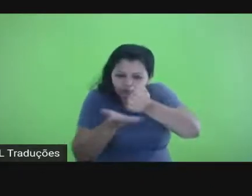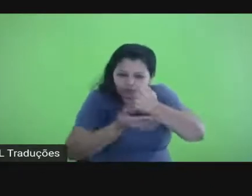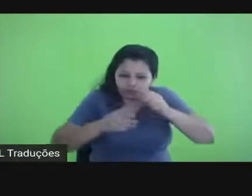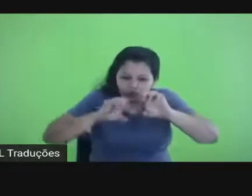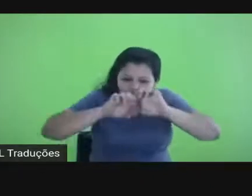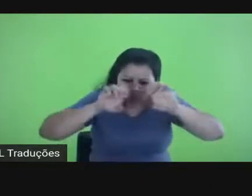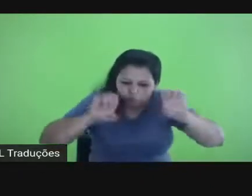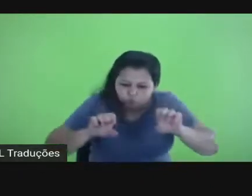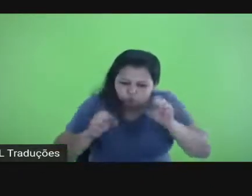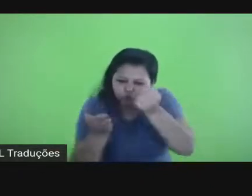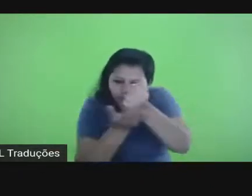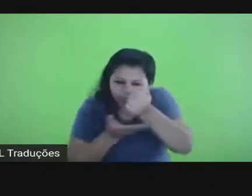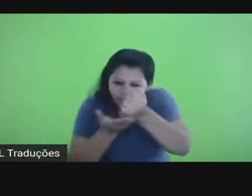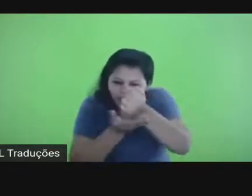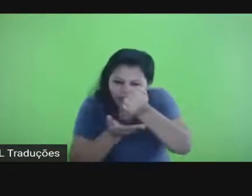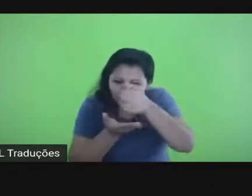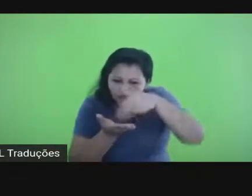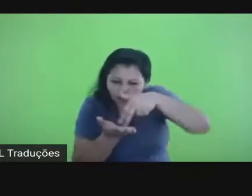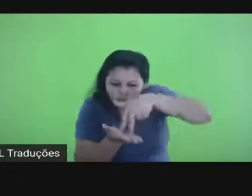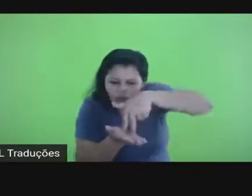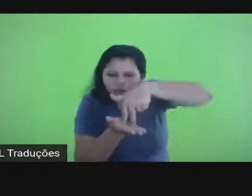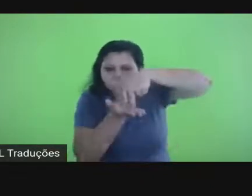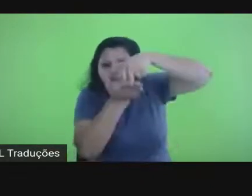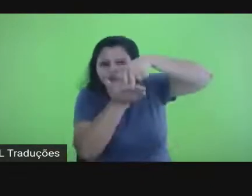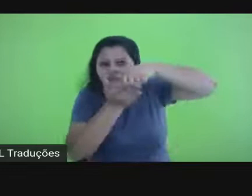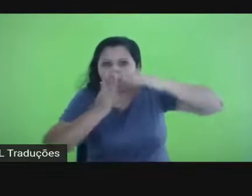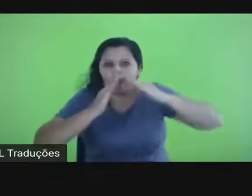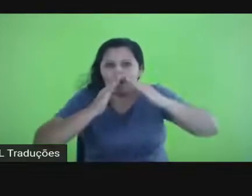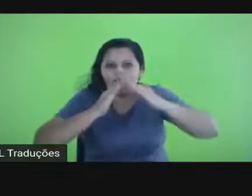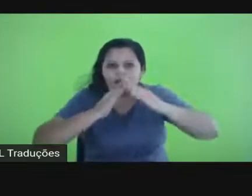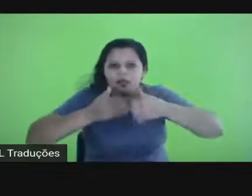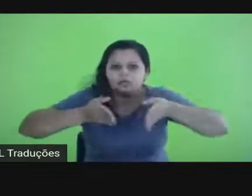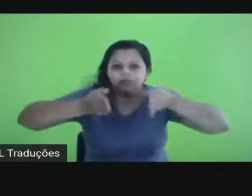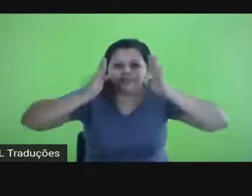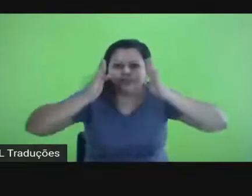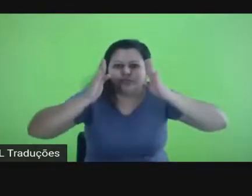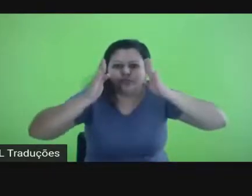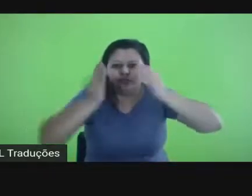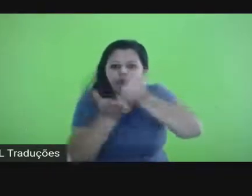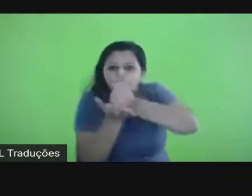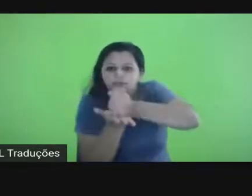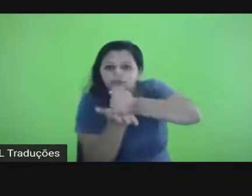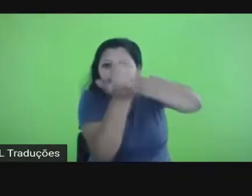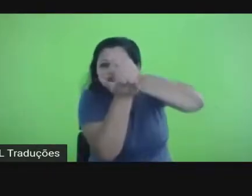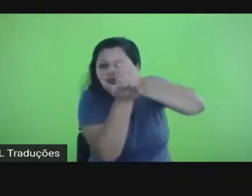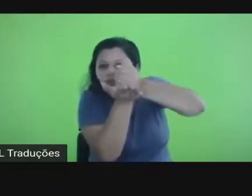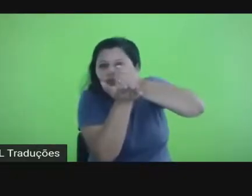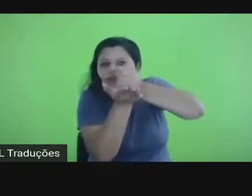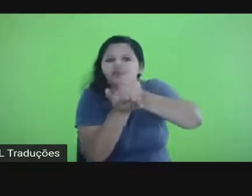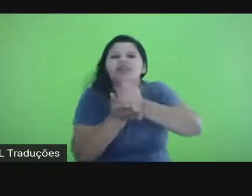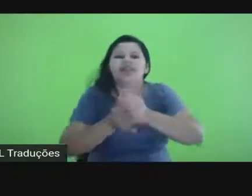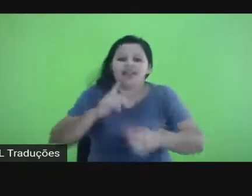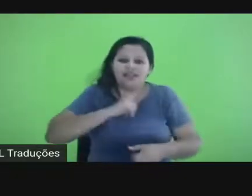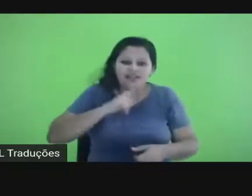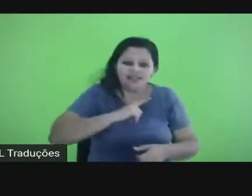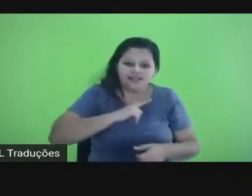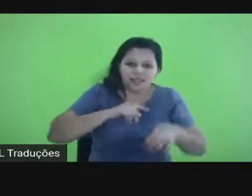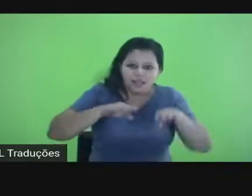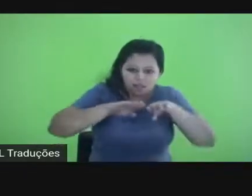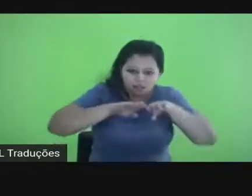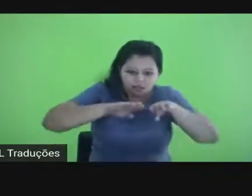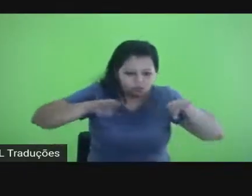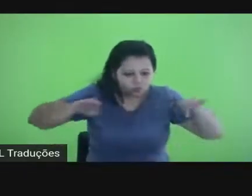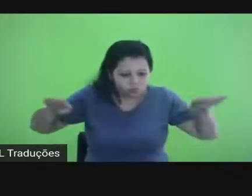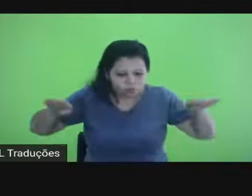estruturando para que aquilo se mantenha em pé. Então, a gente vai lá ver as fundações, né, a sapata, os ferros,